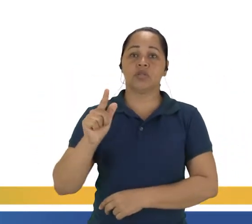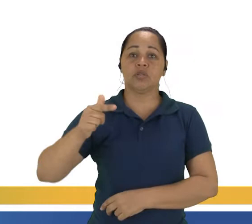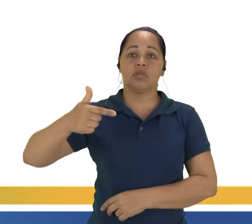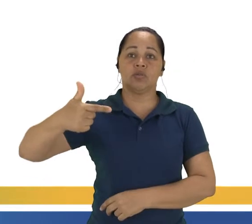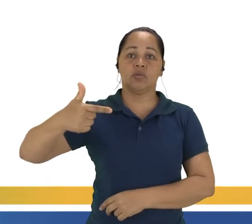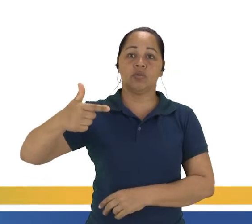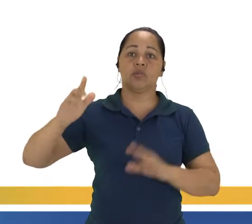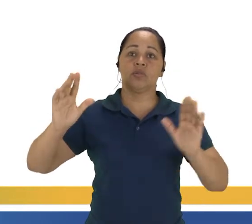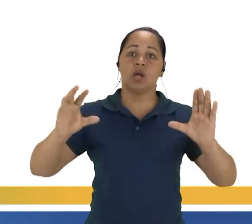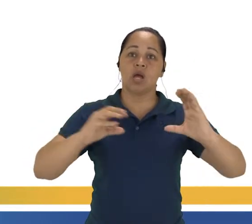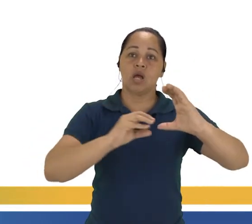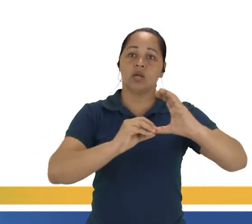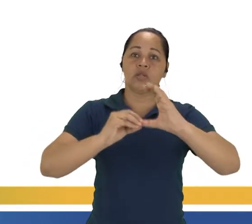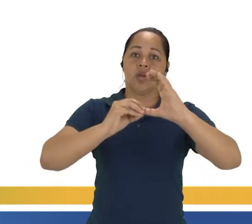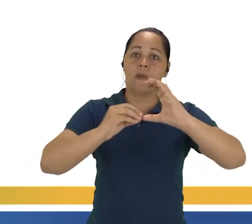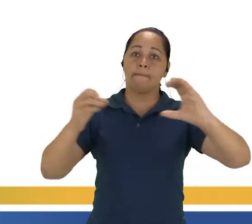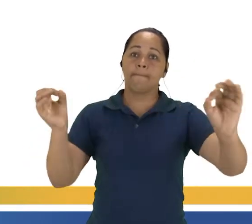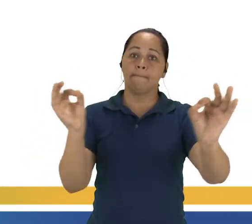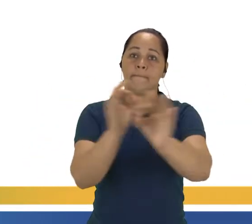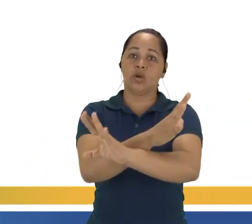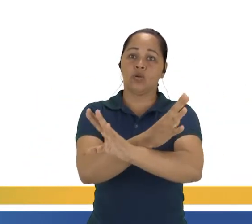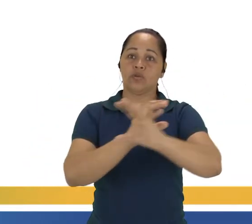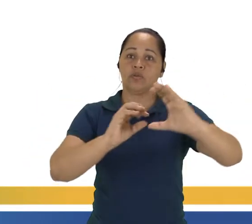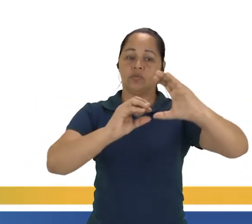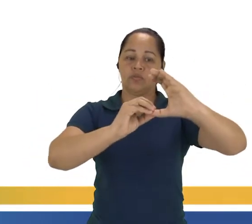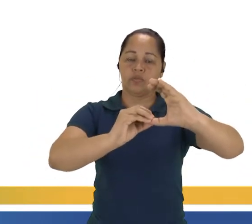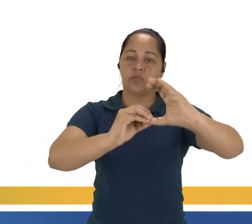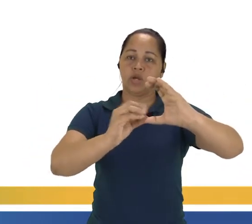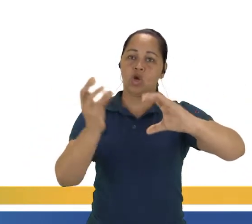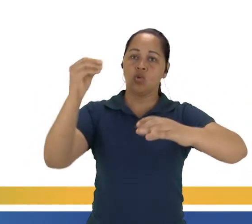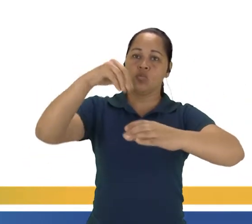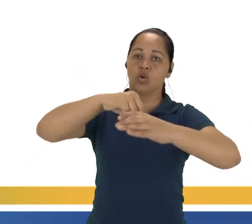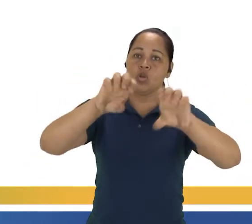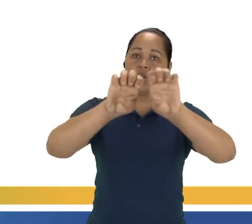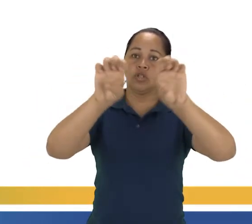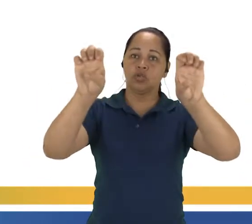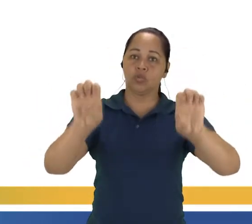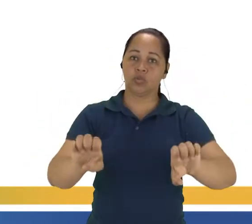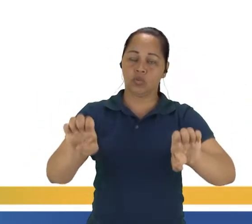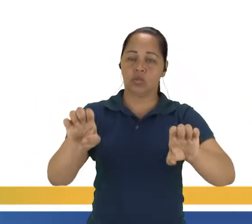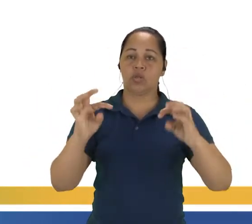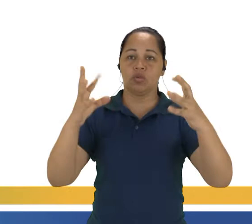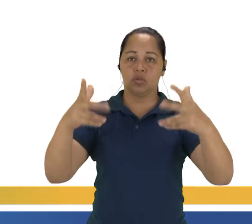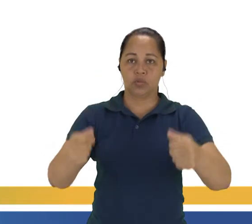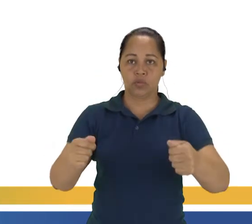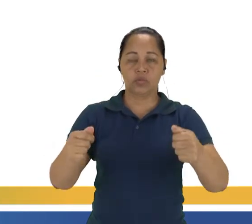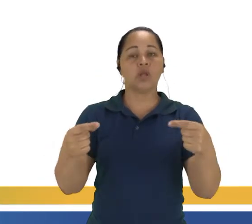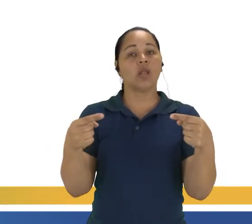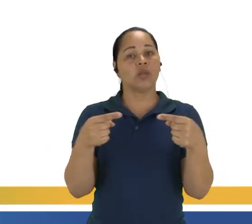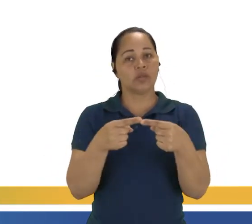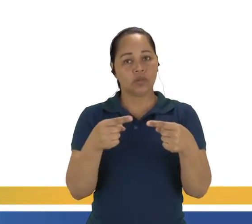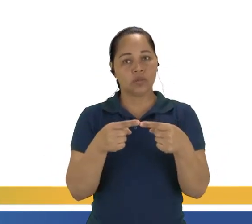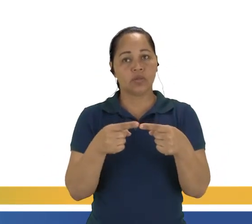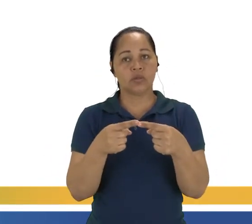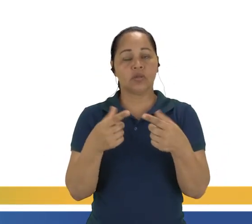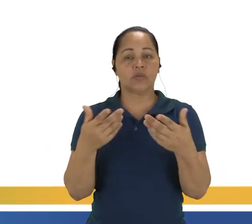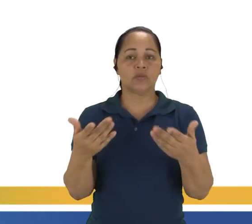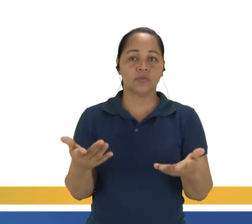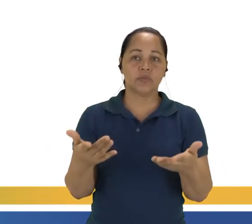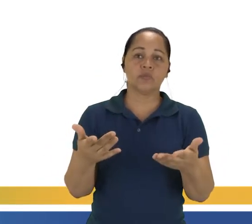temos a preparação do material genético, armazenamento, toda a etapa que